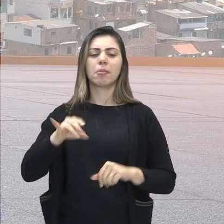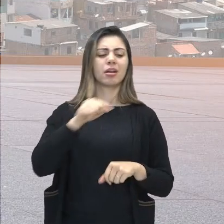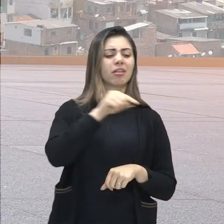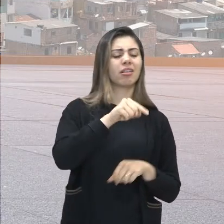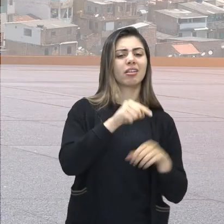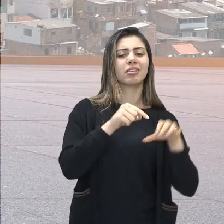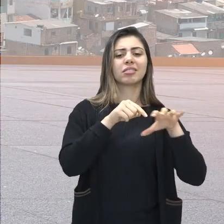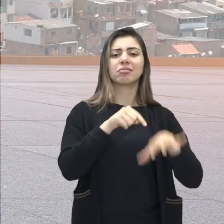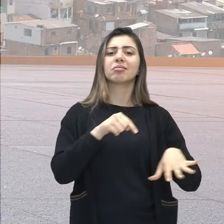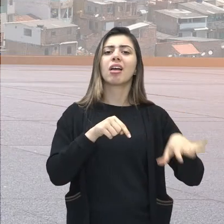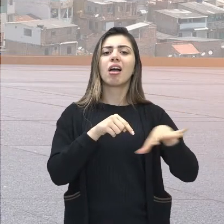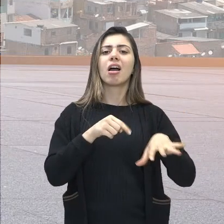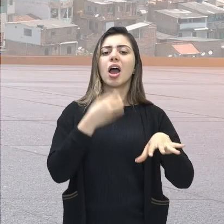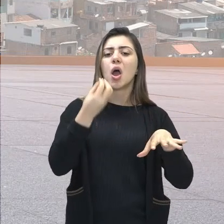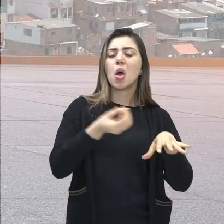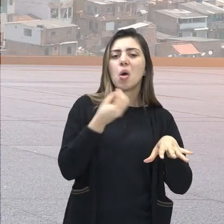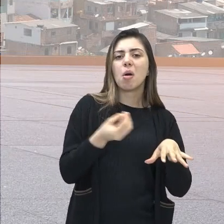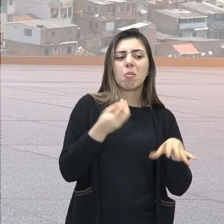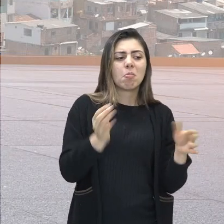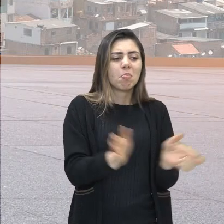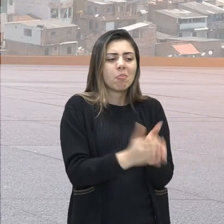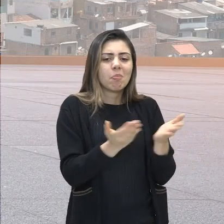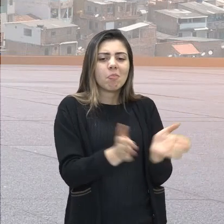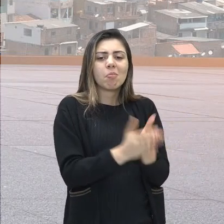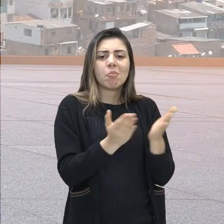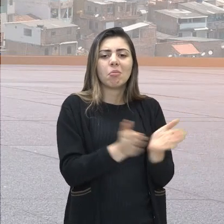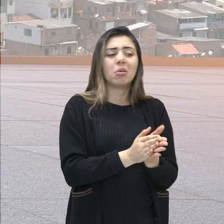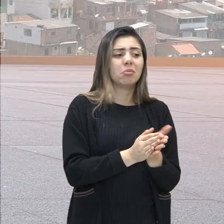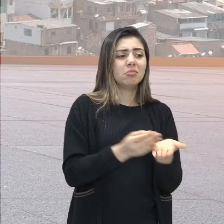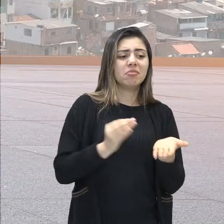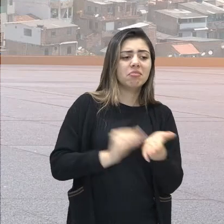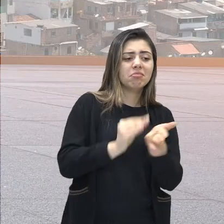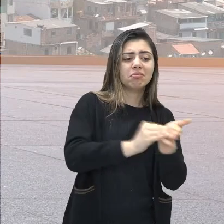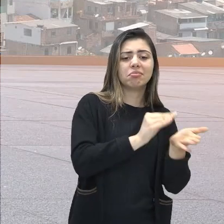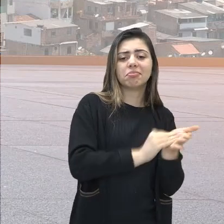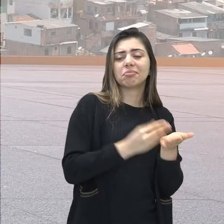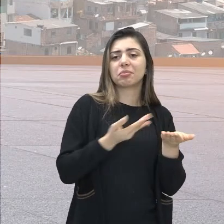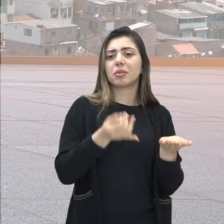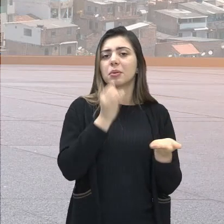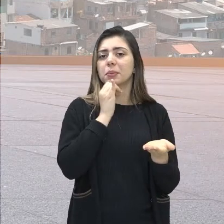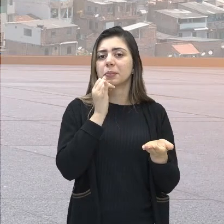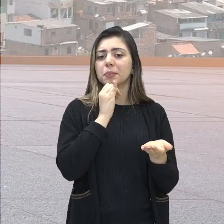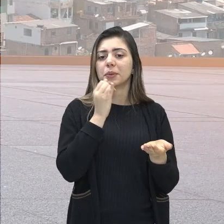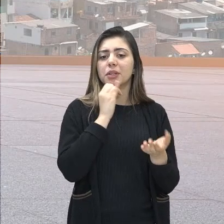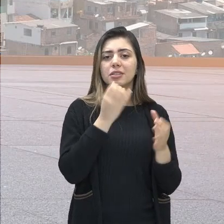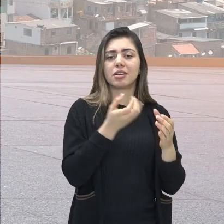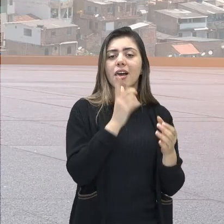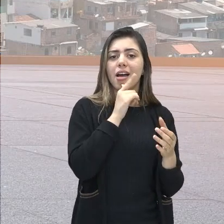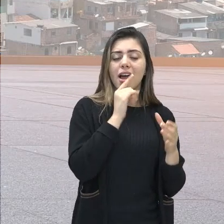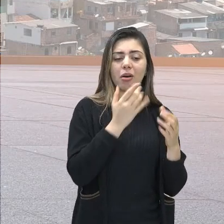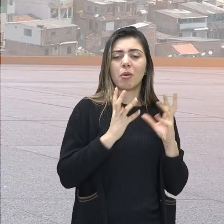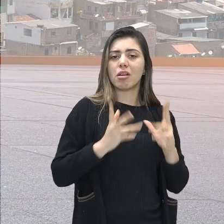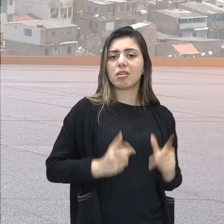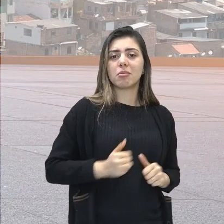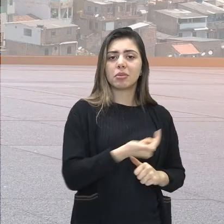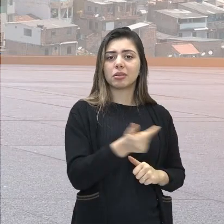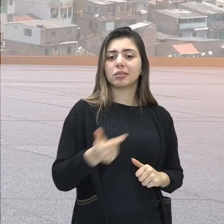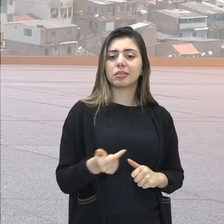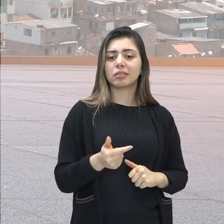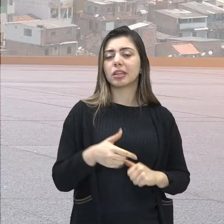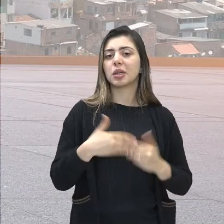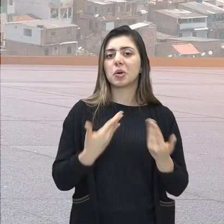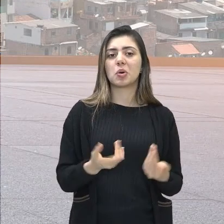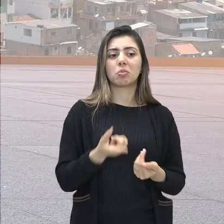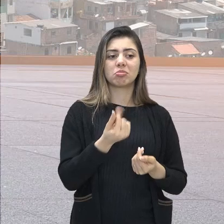da cidade totalmente desassistida desses serviços básicos, como, por exemplo, água encanada, certo? A gente tem uma distribuição de